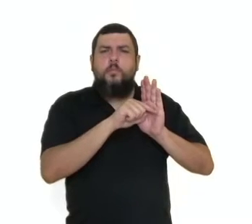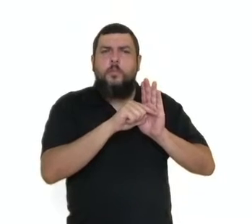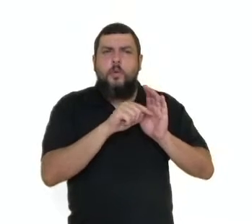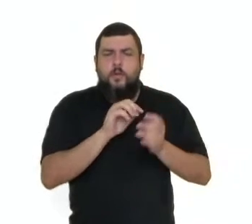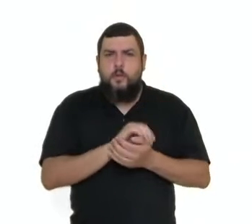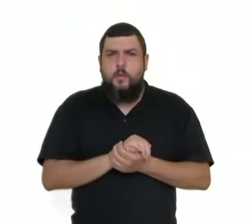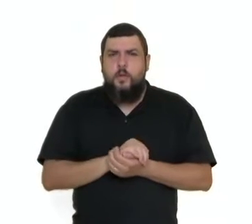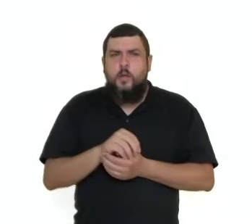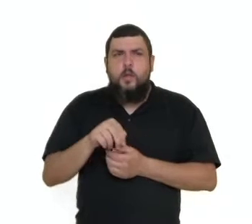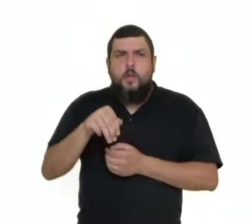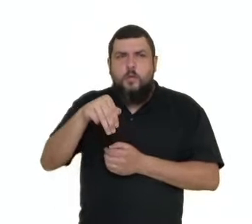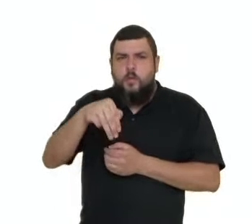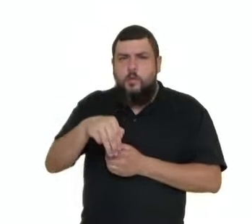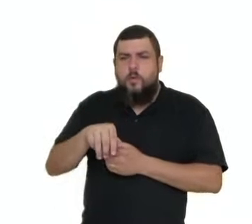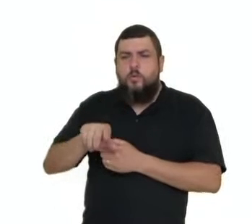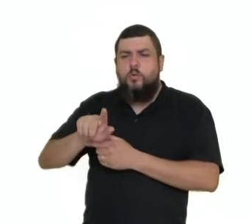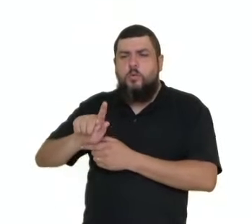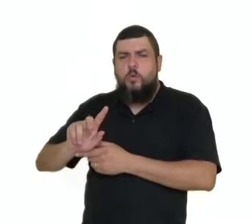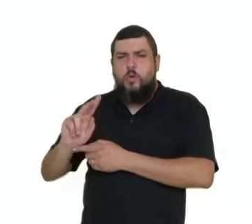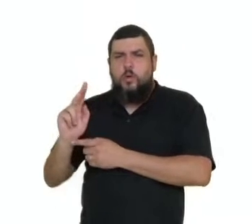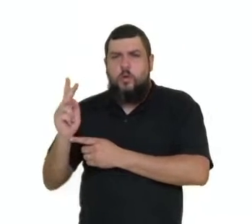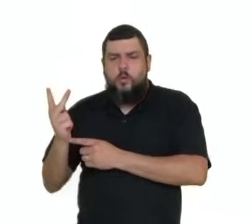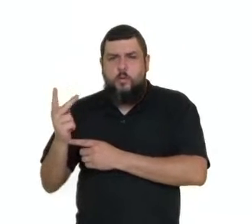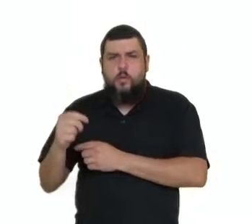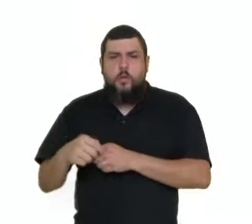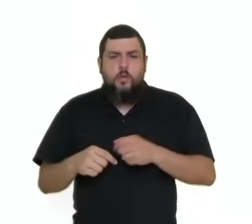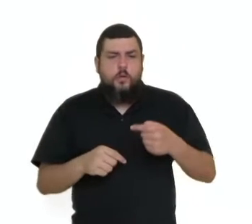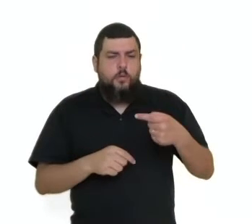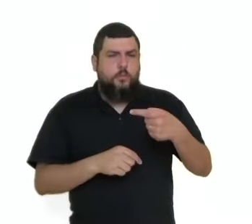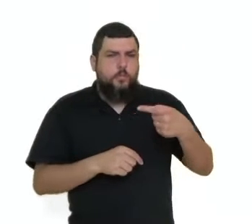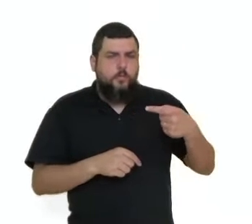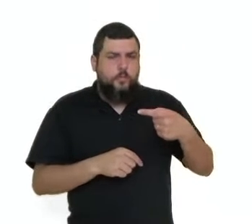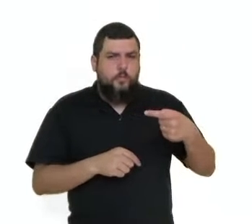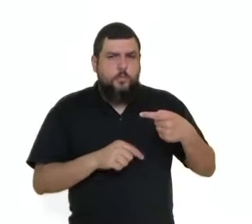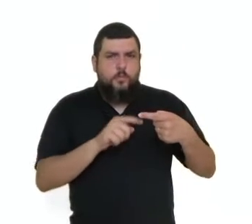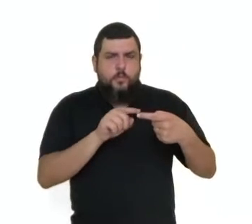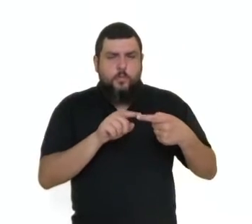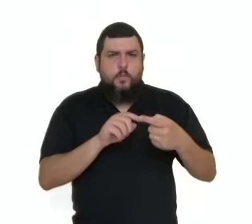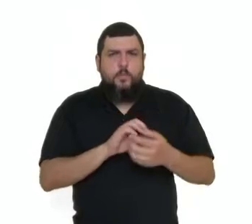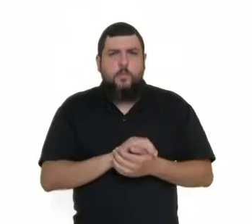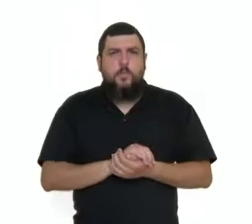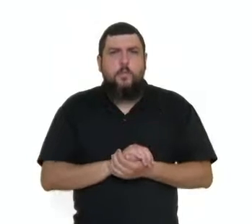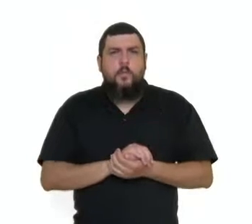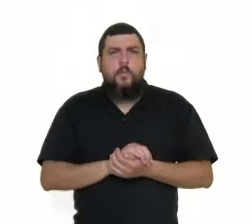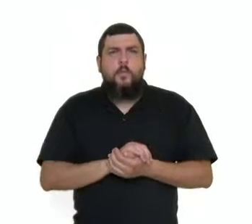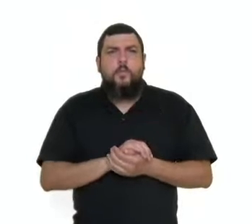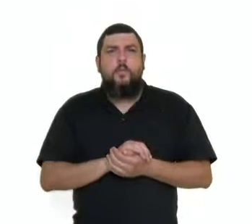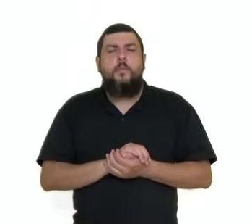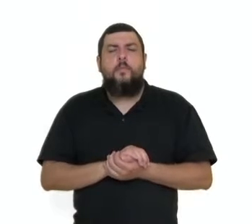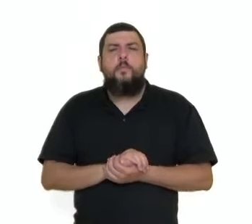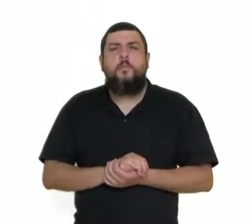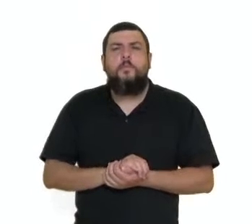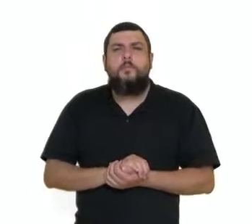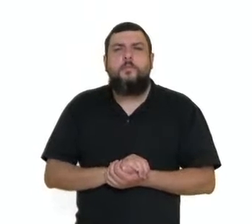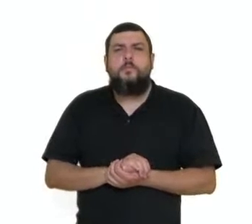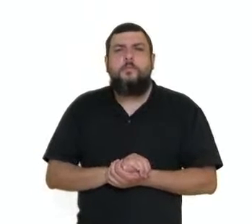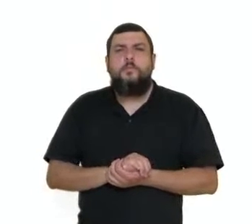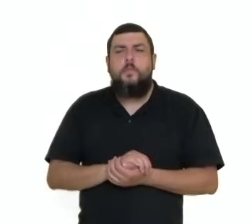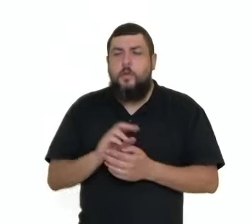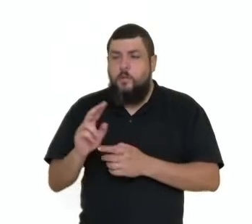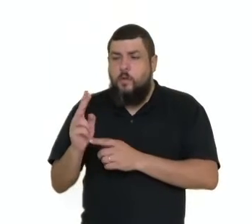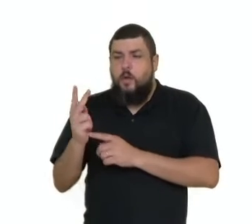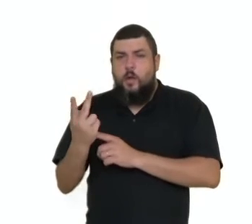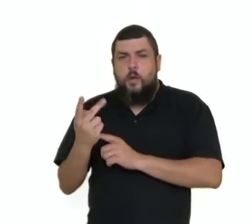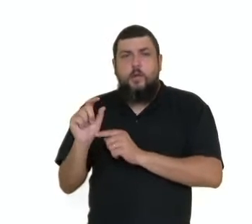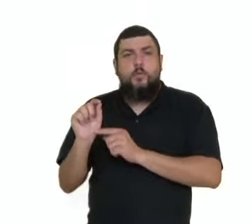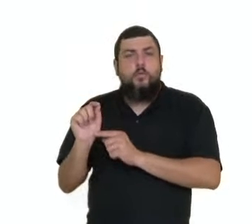vezes h, no caso de uma subida. E trabalho força-peso é igual m vezes g vezes No caso, a altura,